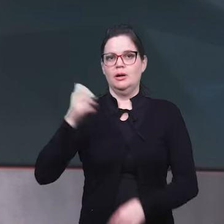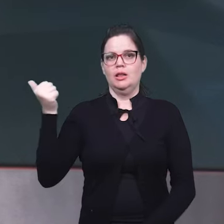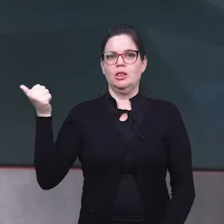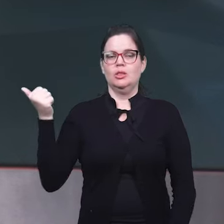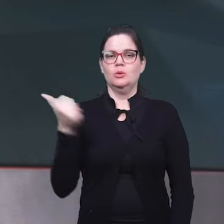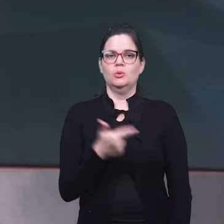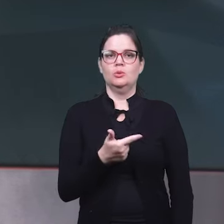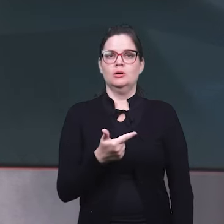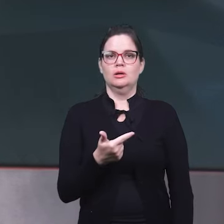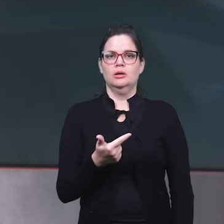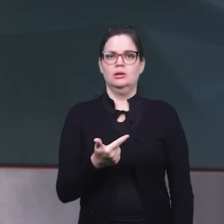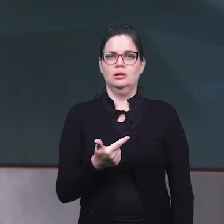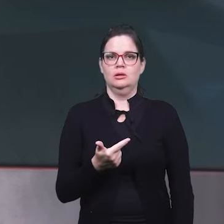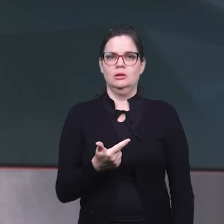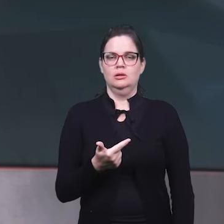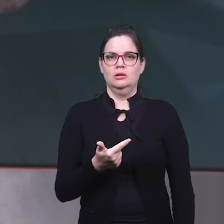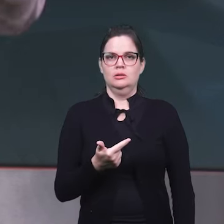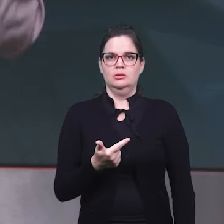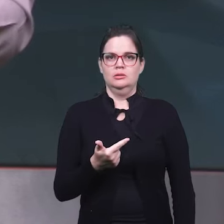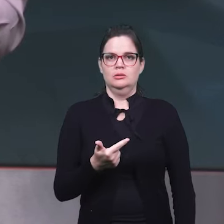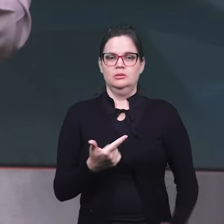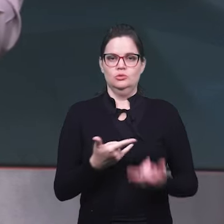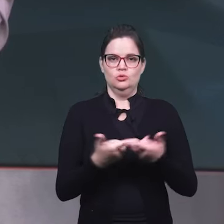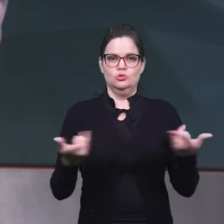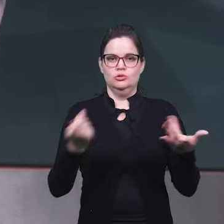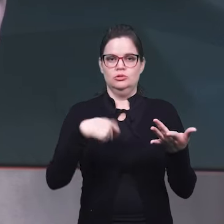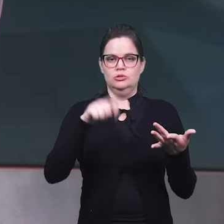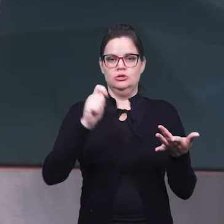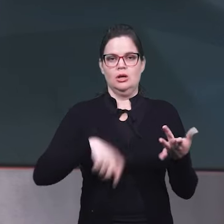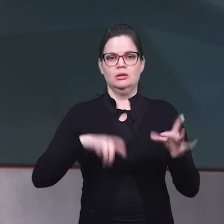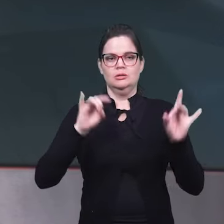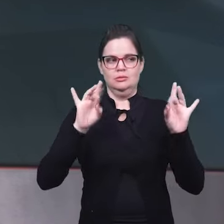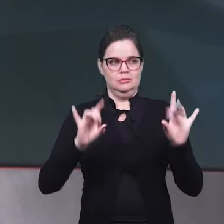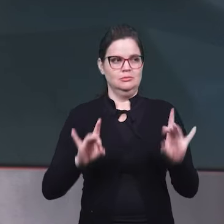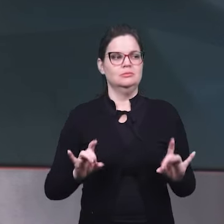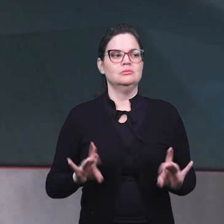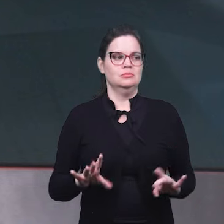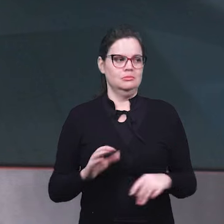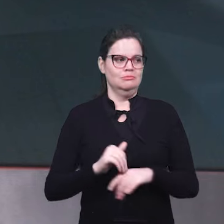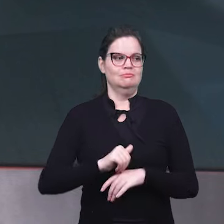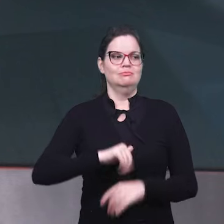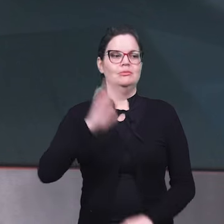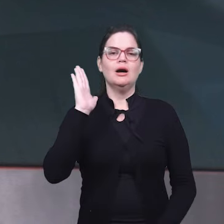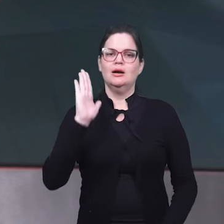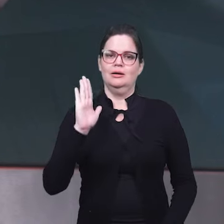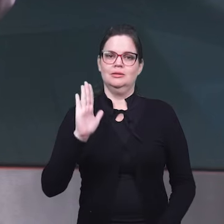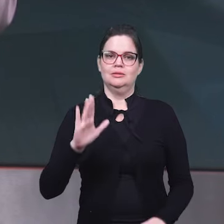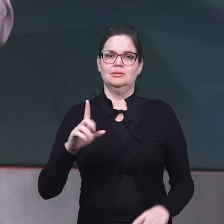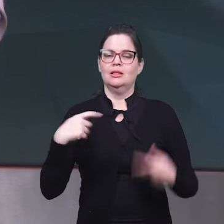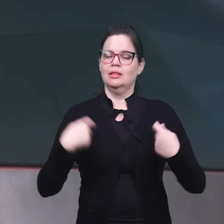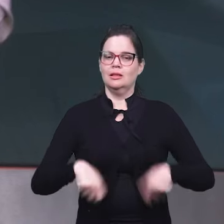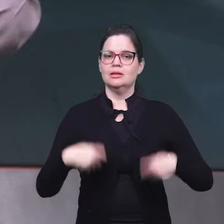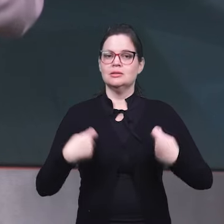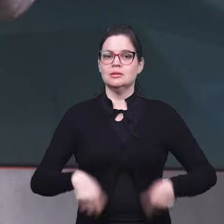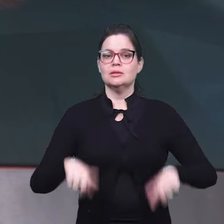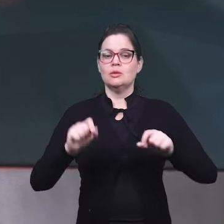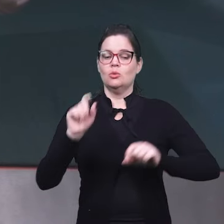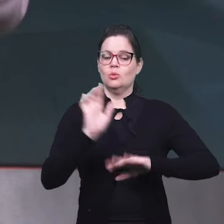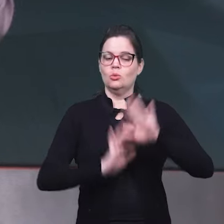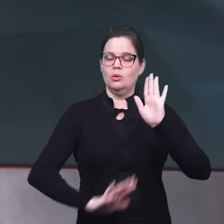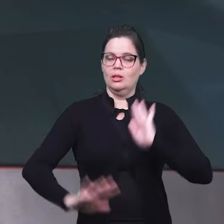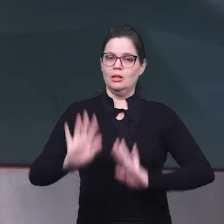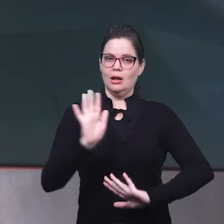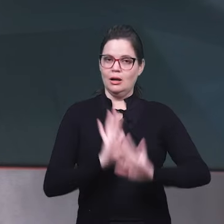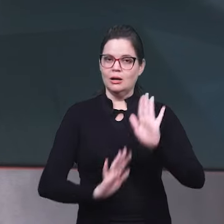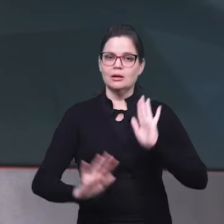que a taxa do cheque especial. É necessário ter